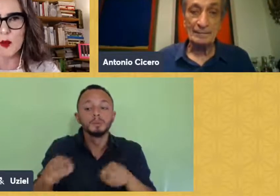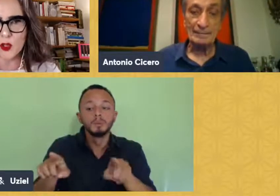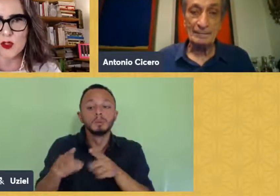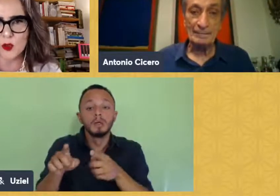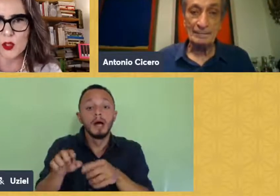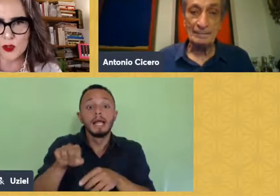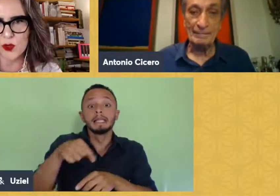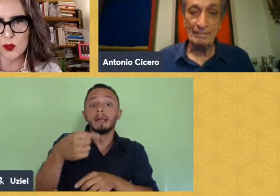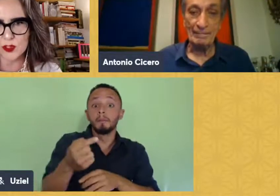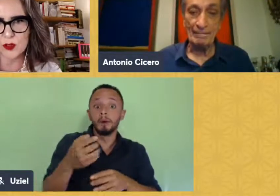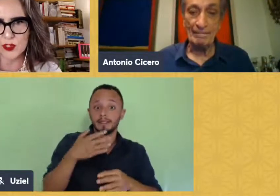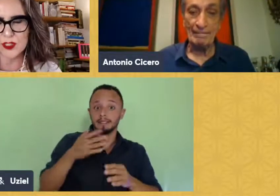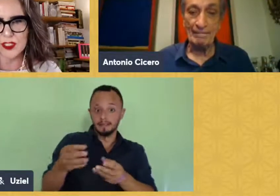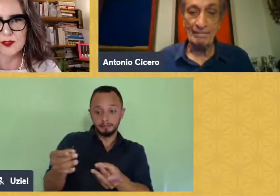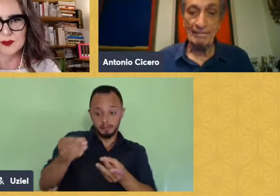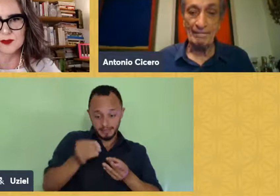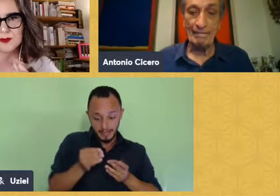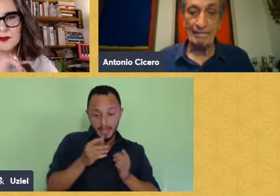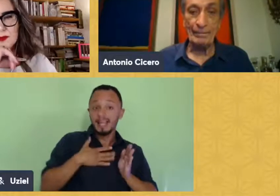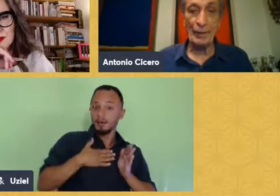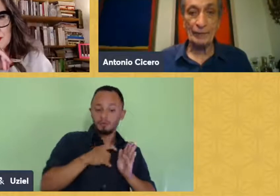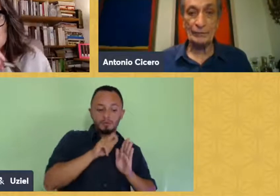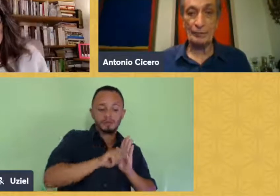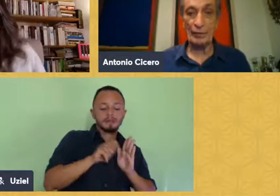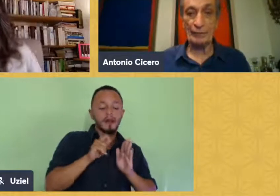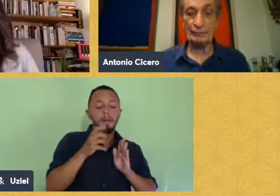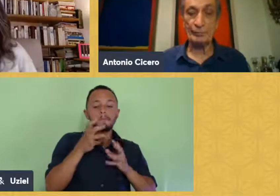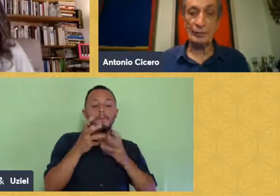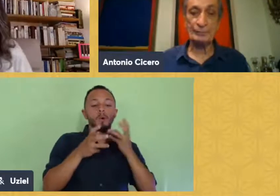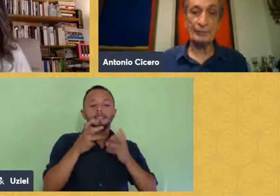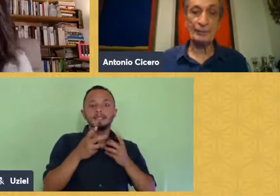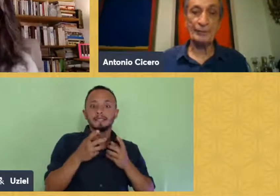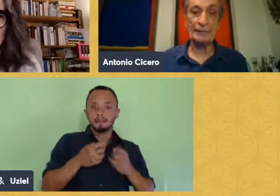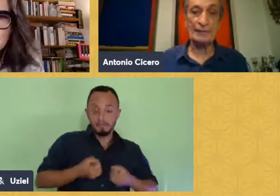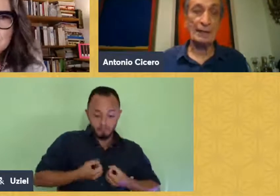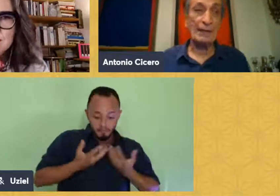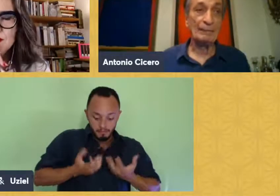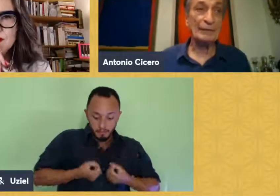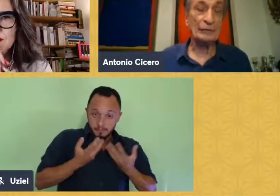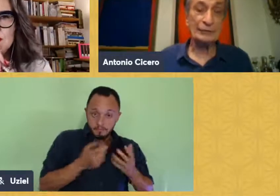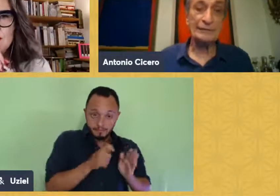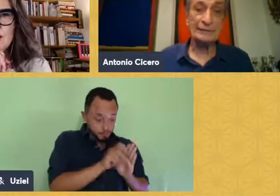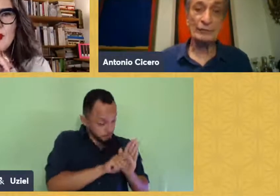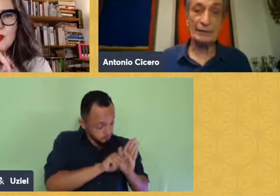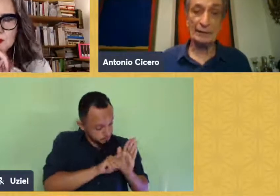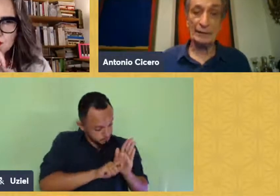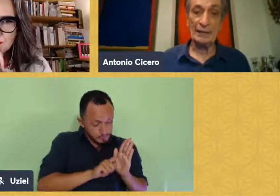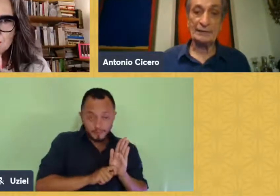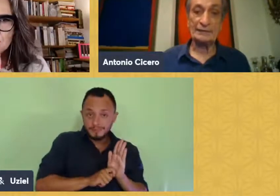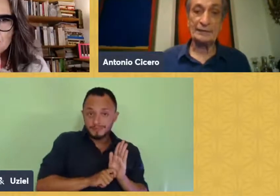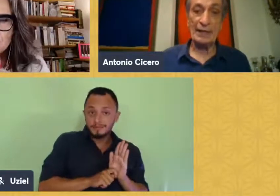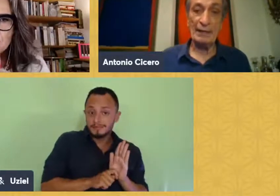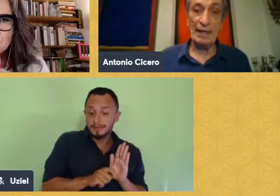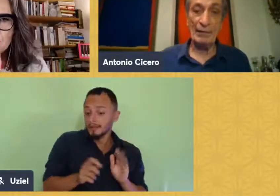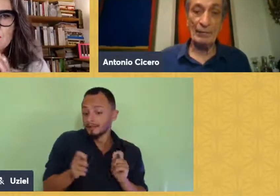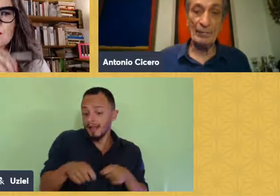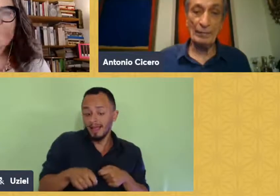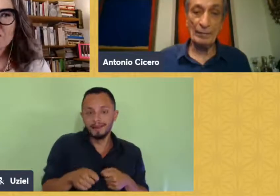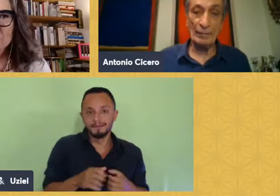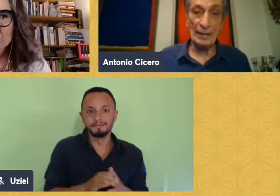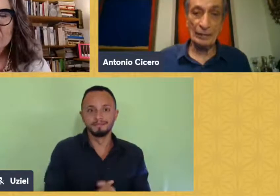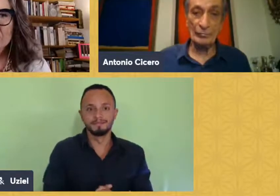acontecer o oposto com outros compositores, né? Pode aparecer. Pode acontecer o quê? Que